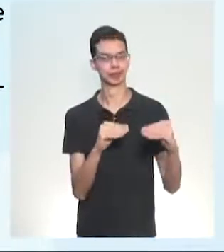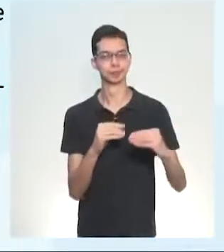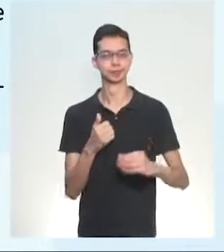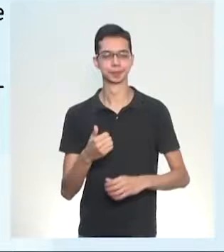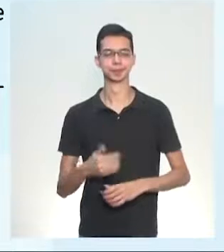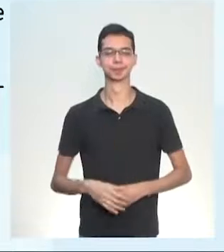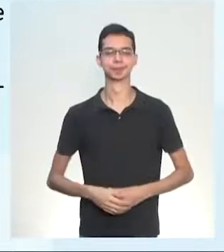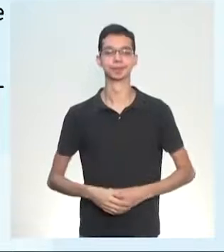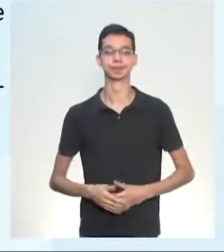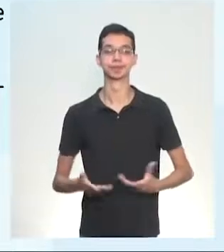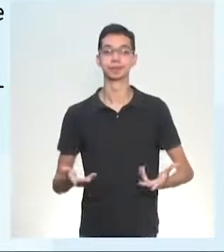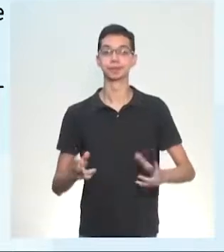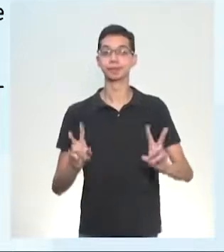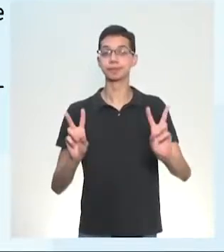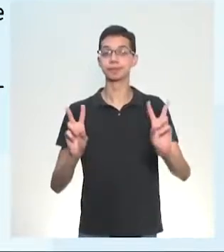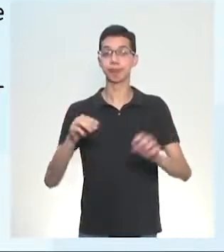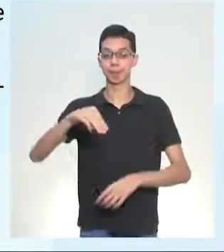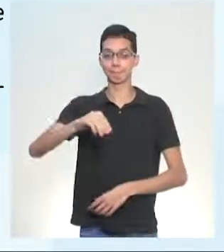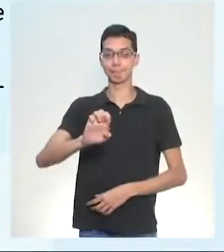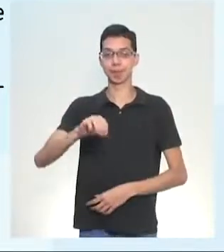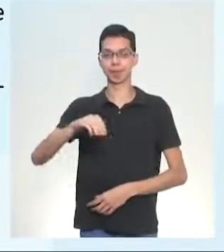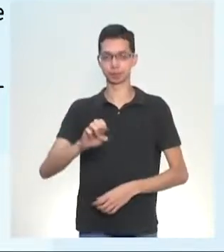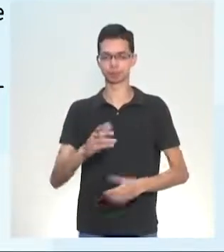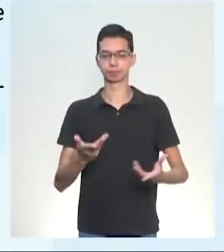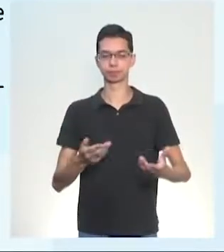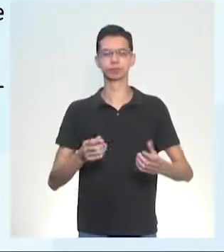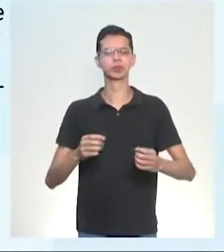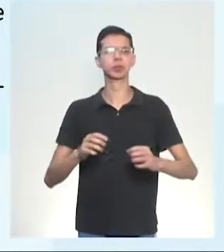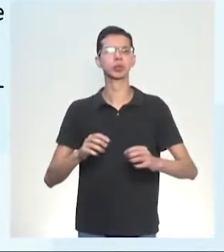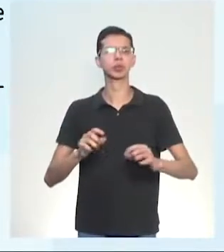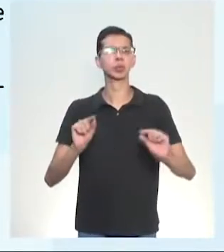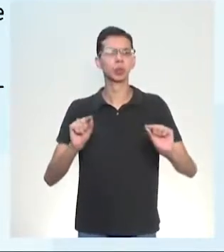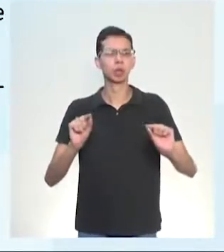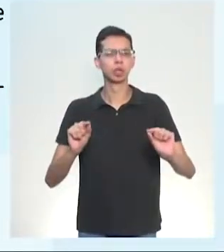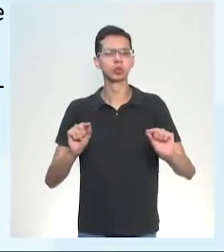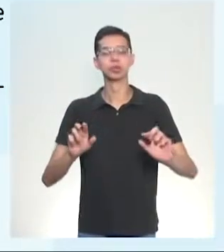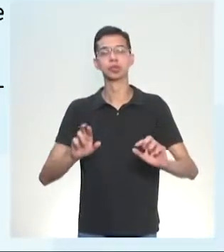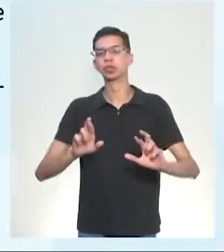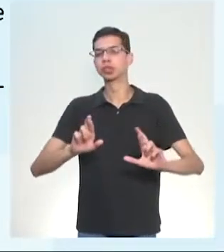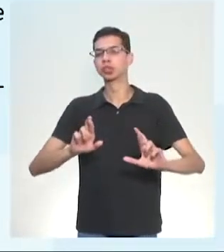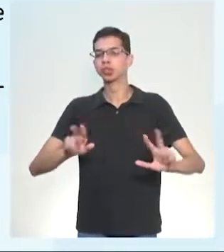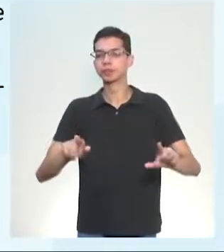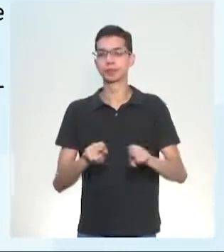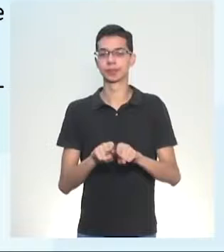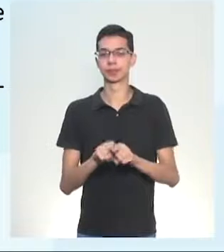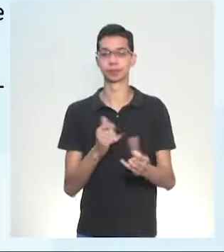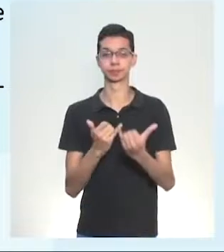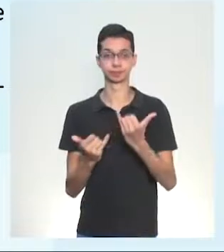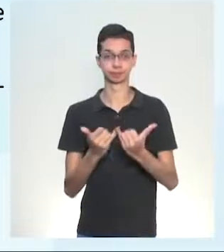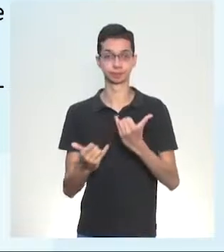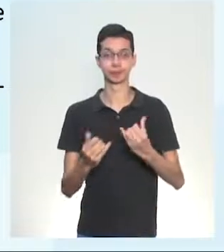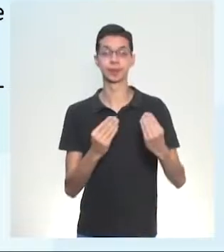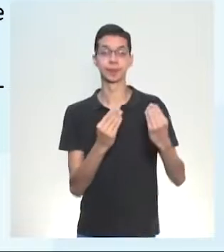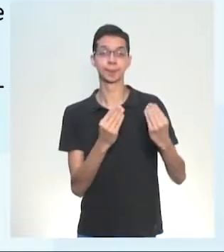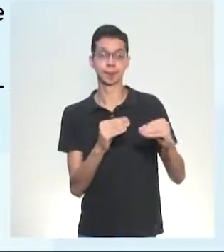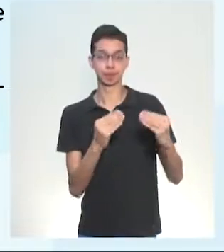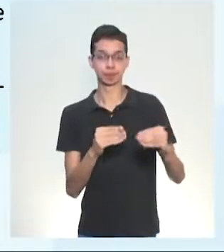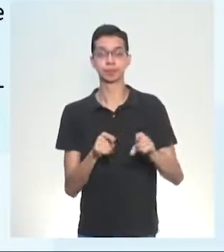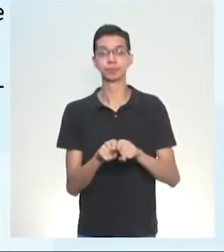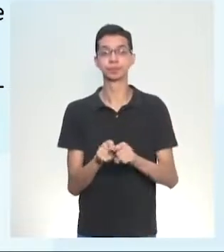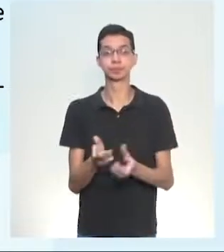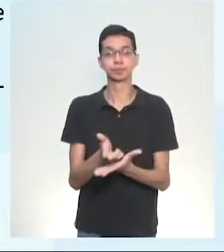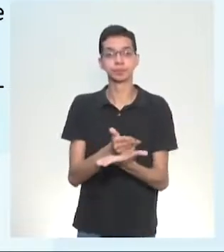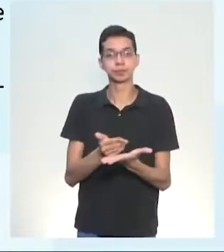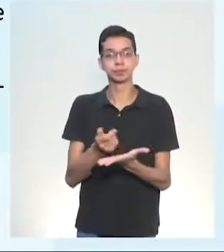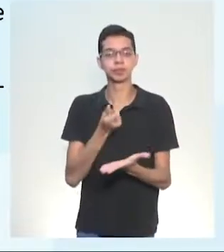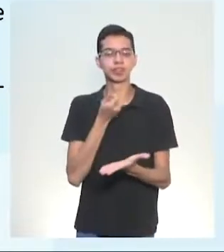as diferenças e semelhanças entre charge e meme. Objetivos da aula, compreender a definição, o propósito